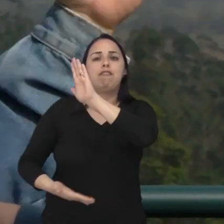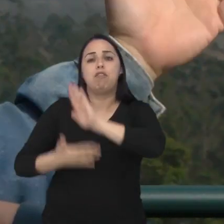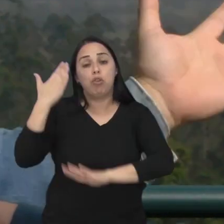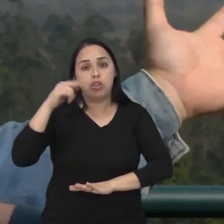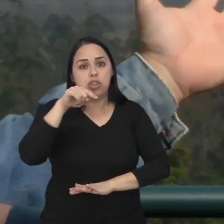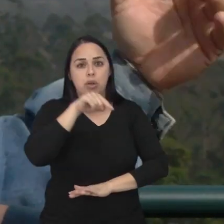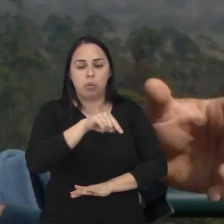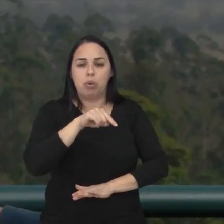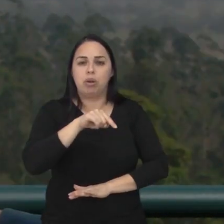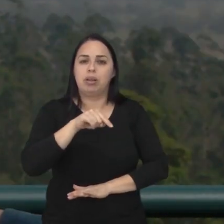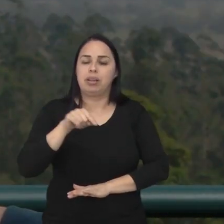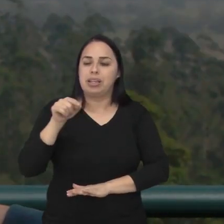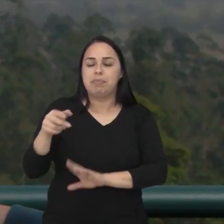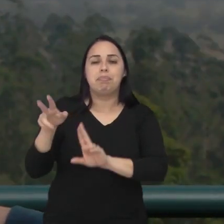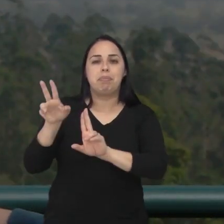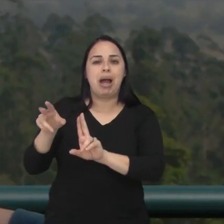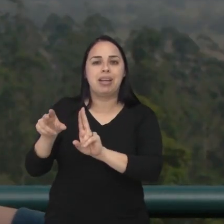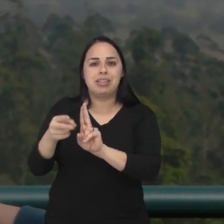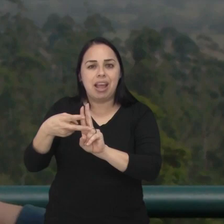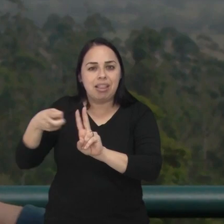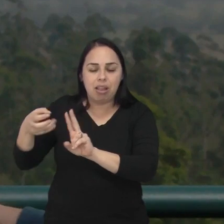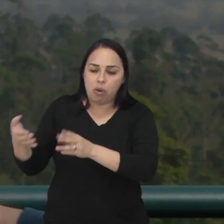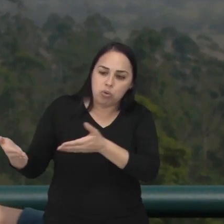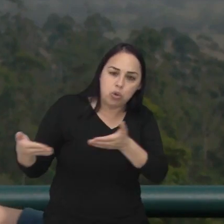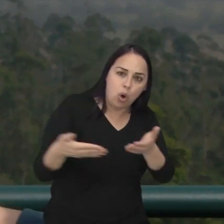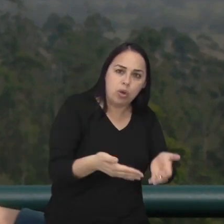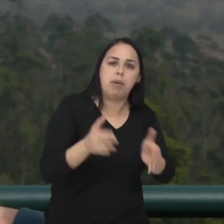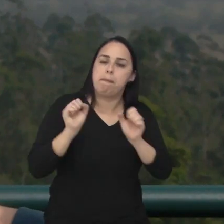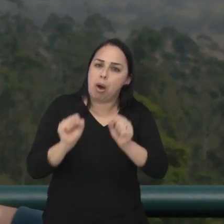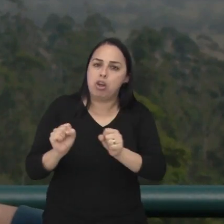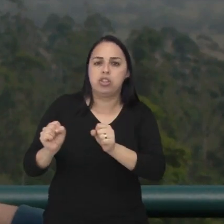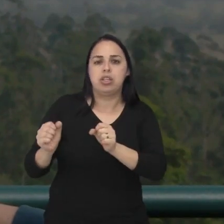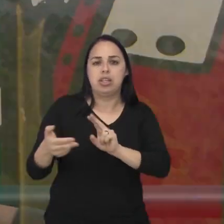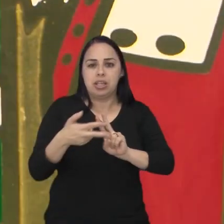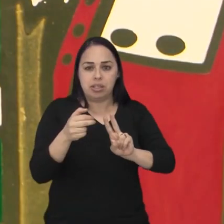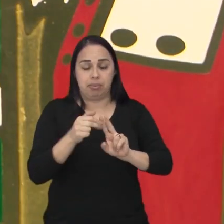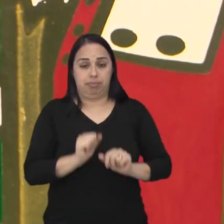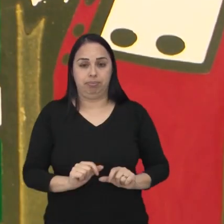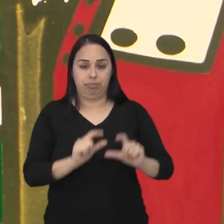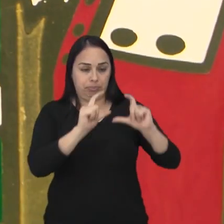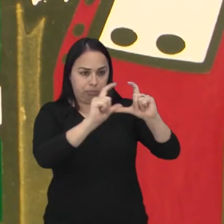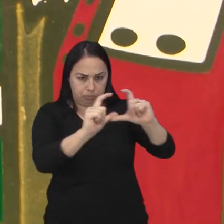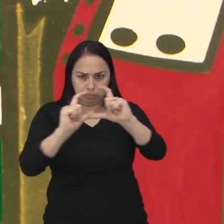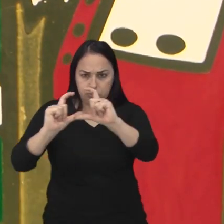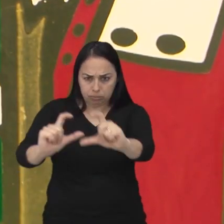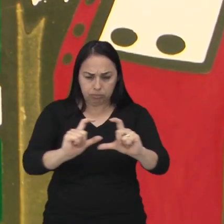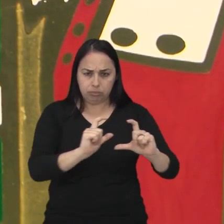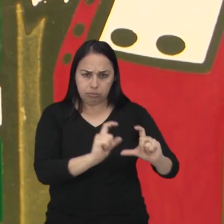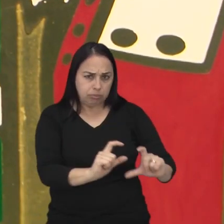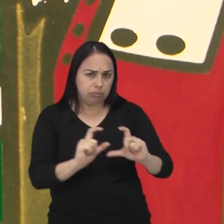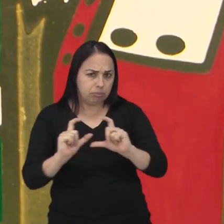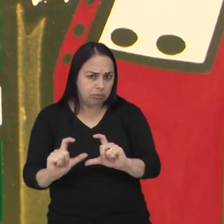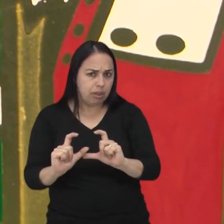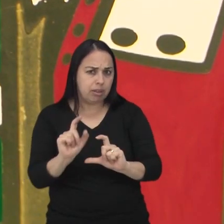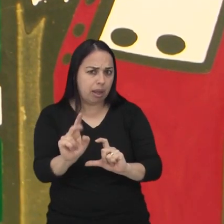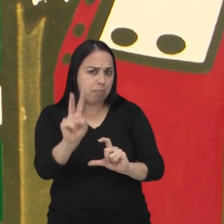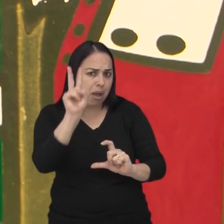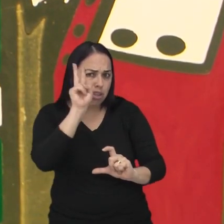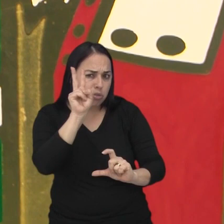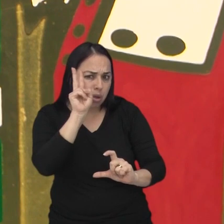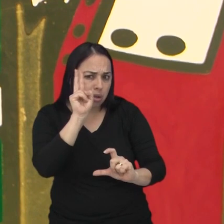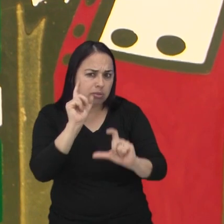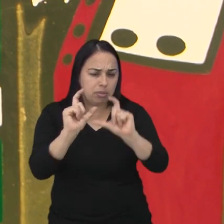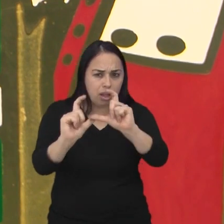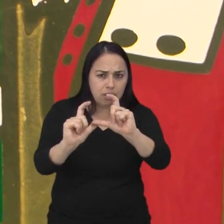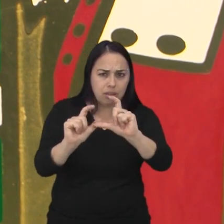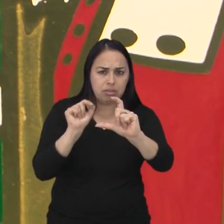Planalto Piratininga, que os índios eram muito perseguidos nessas missões pelos bandeirantes. E esses quadrantes você vai olhando, você for olhando e conta alguma